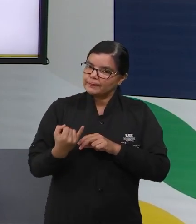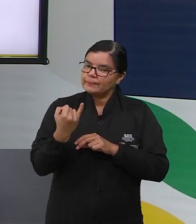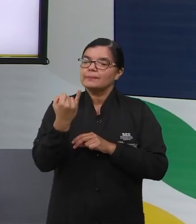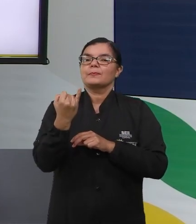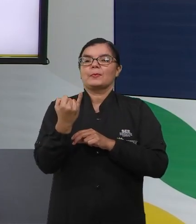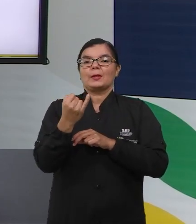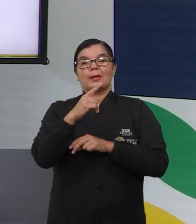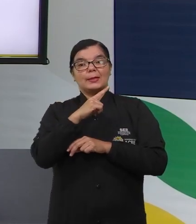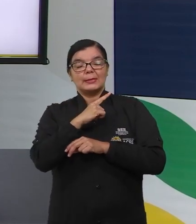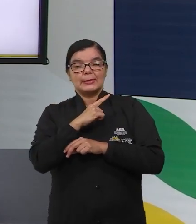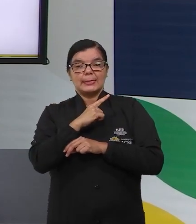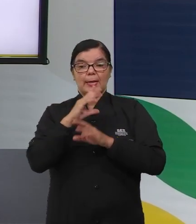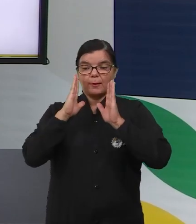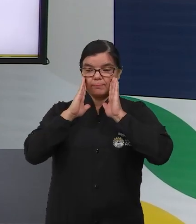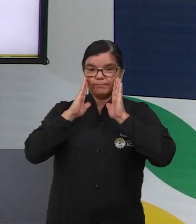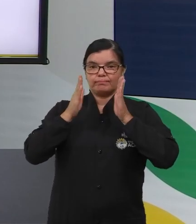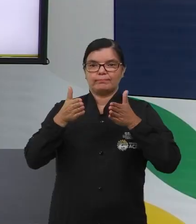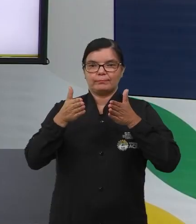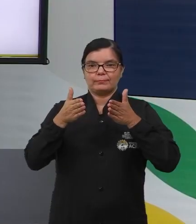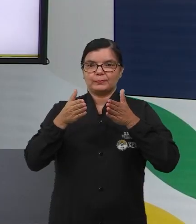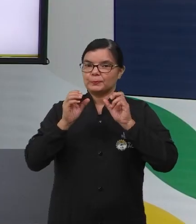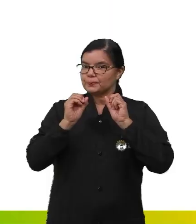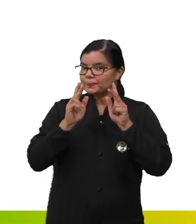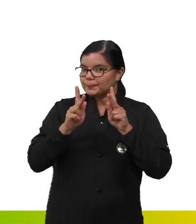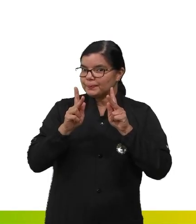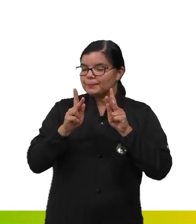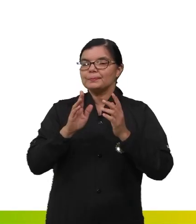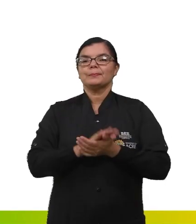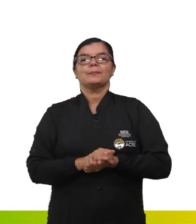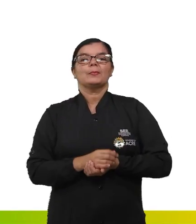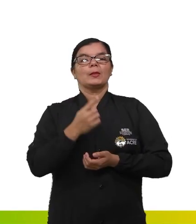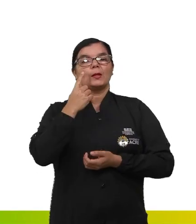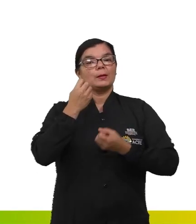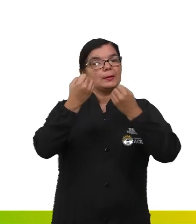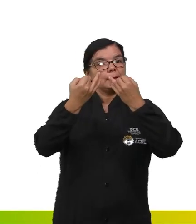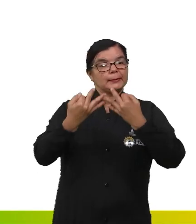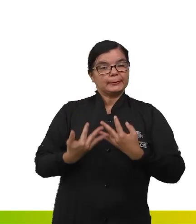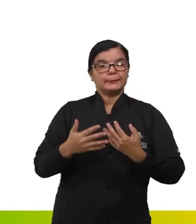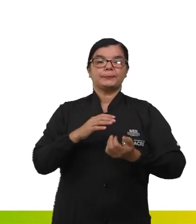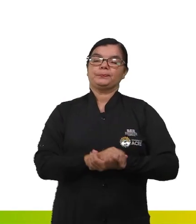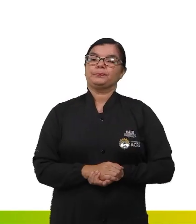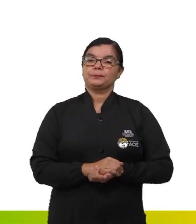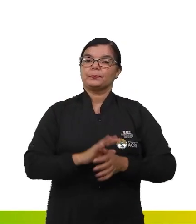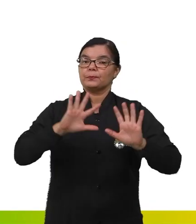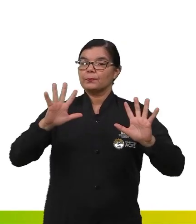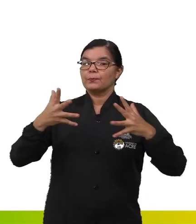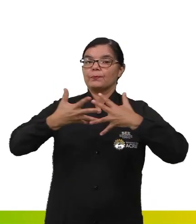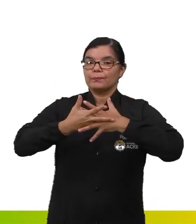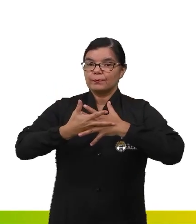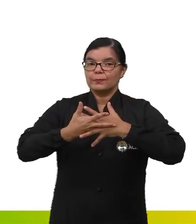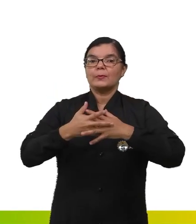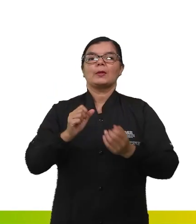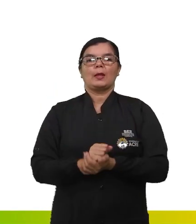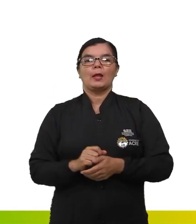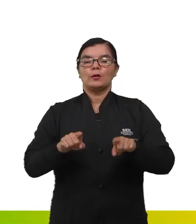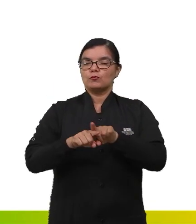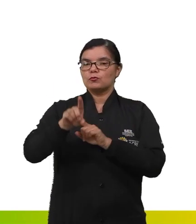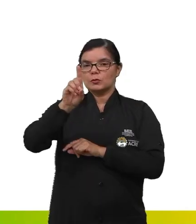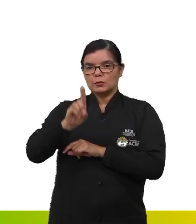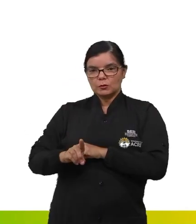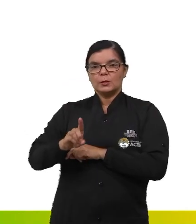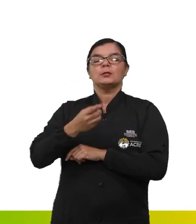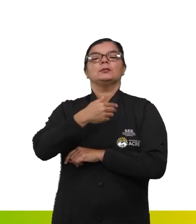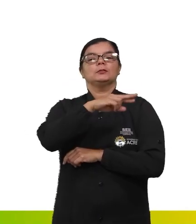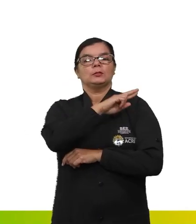ter esse olhar atento. Okay? Então aqui, só para a gente definir rapidamente alguns tópicos. A cidadania, exercício de direitos e